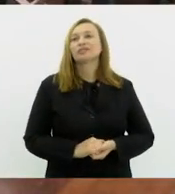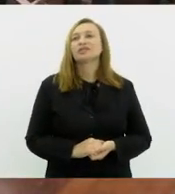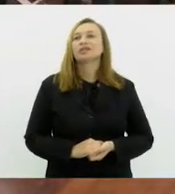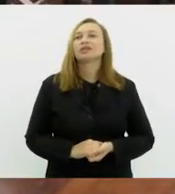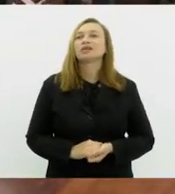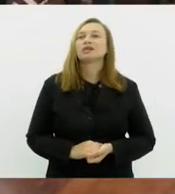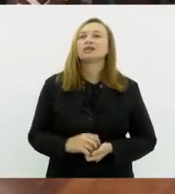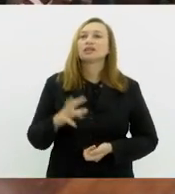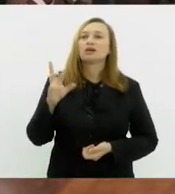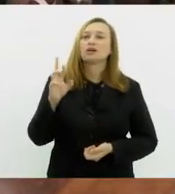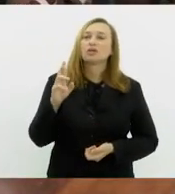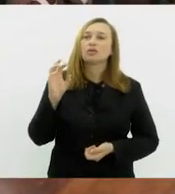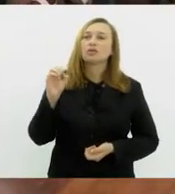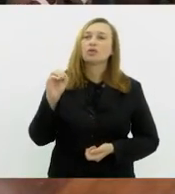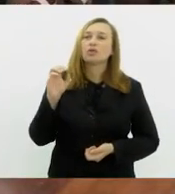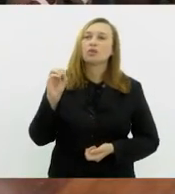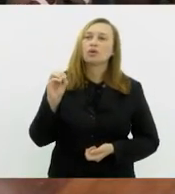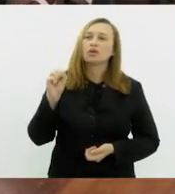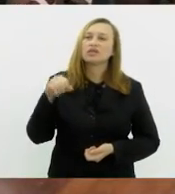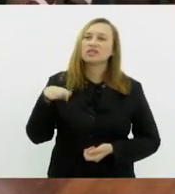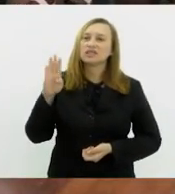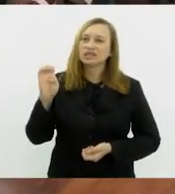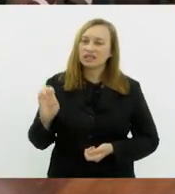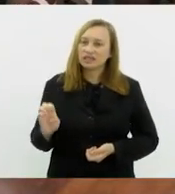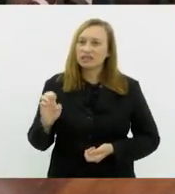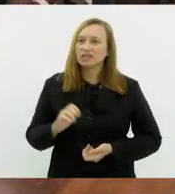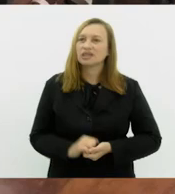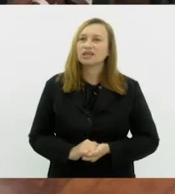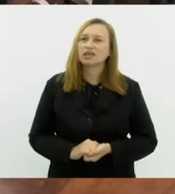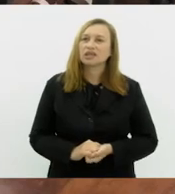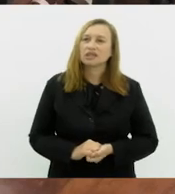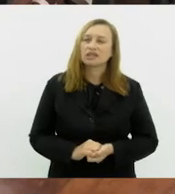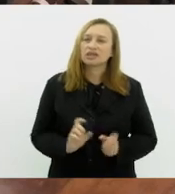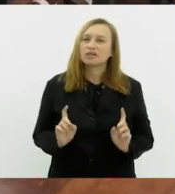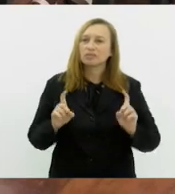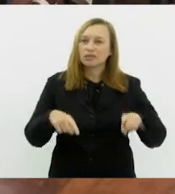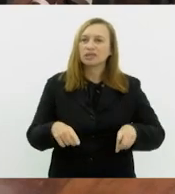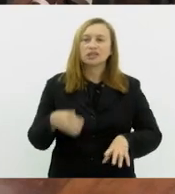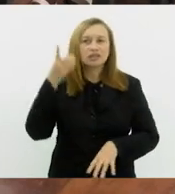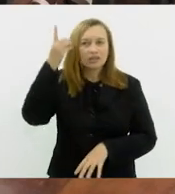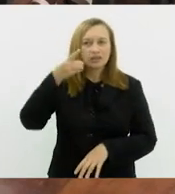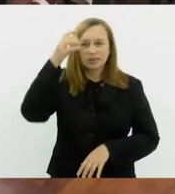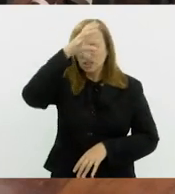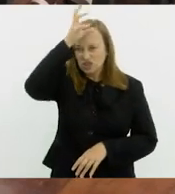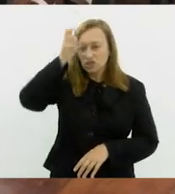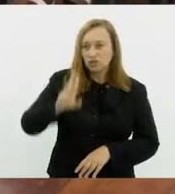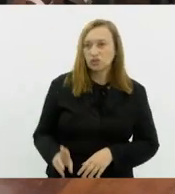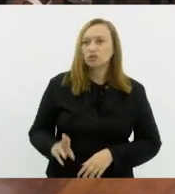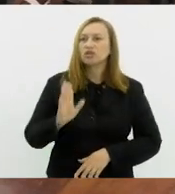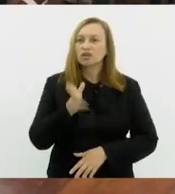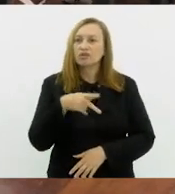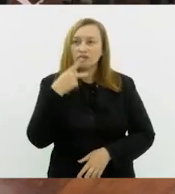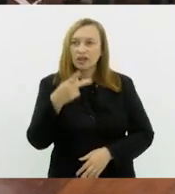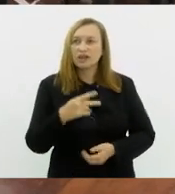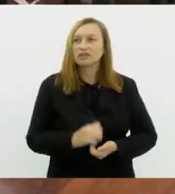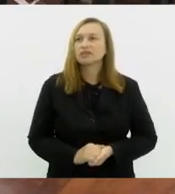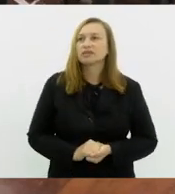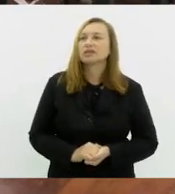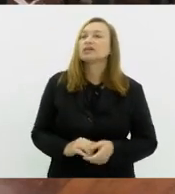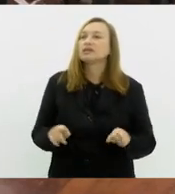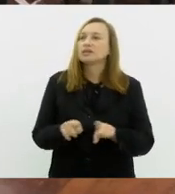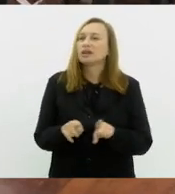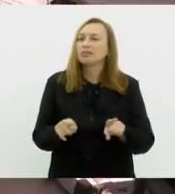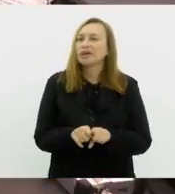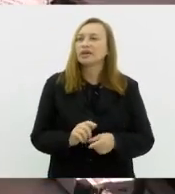senhora Rosana Coutinho, do mandato da deputada Tia Ju, que já foi anunciada aqui.